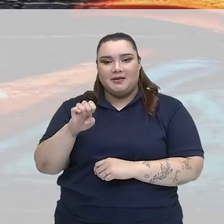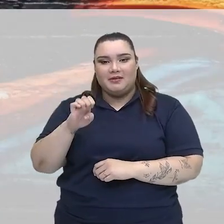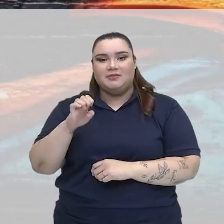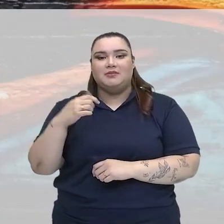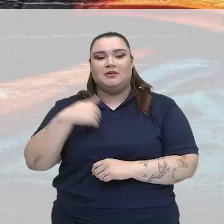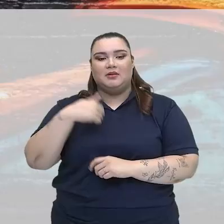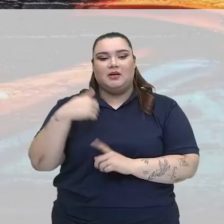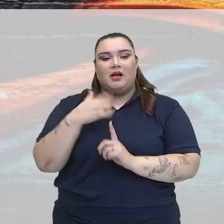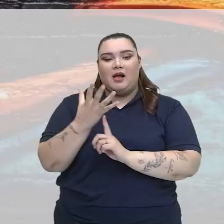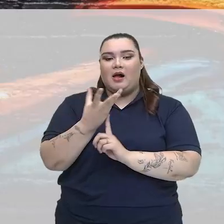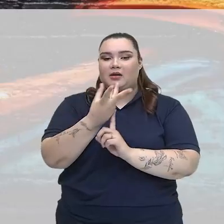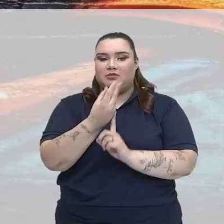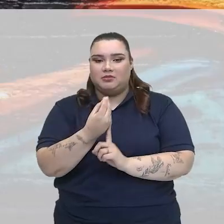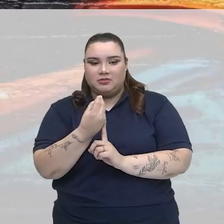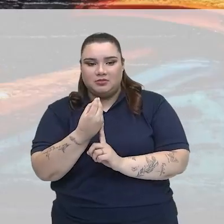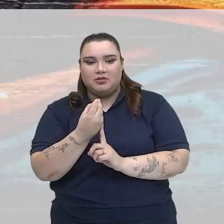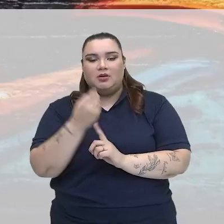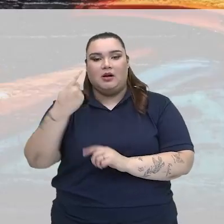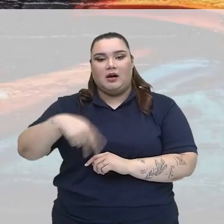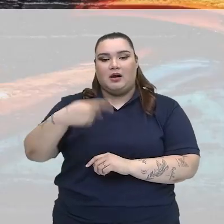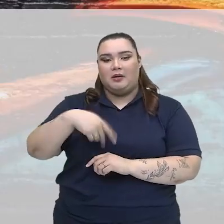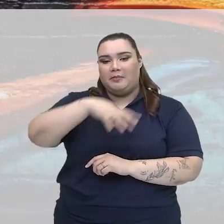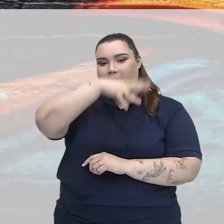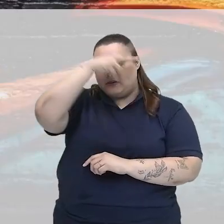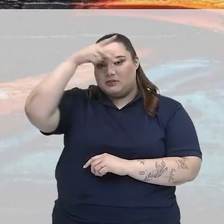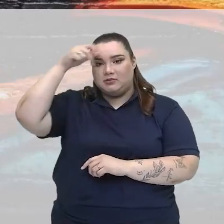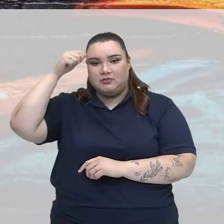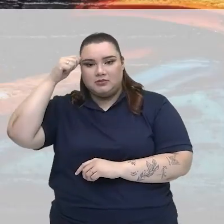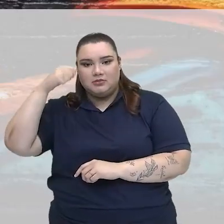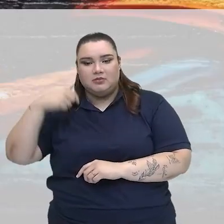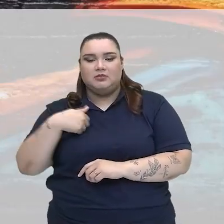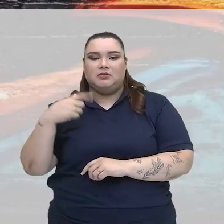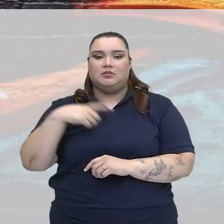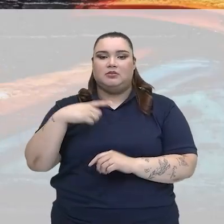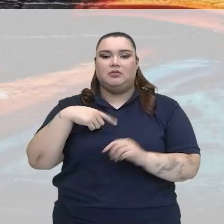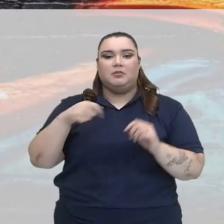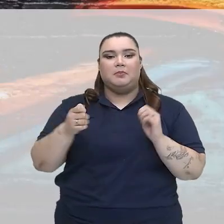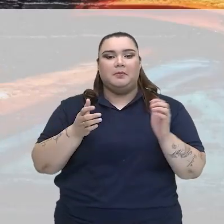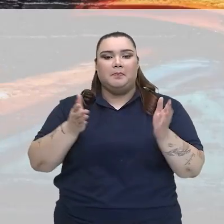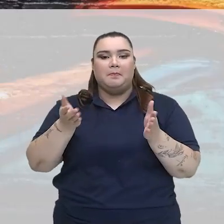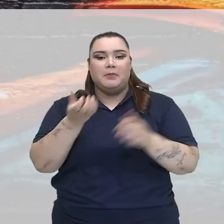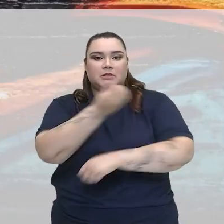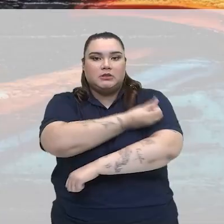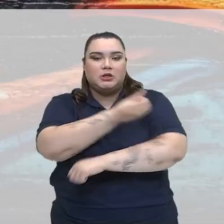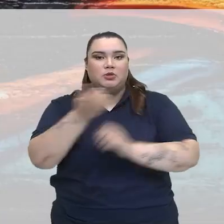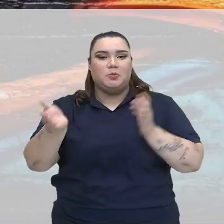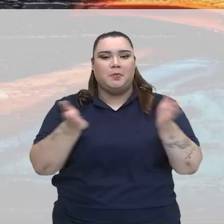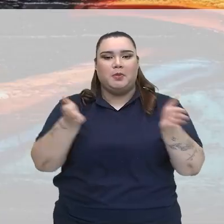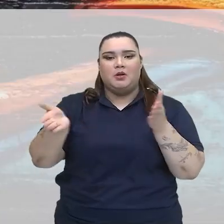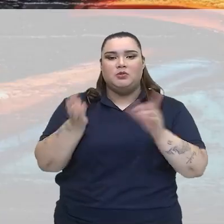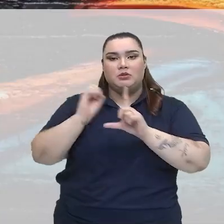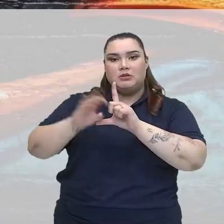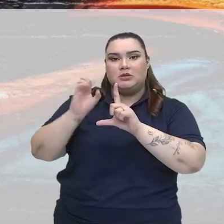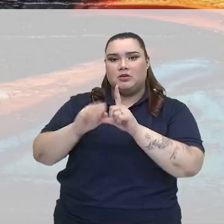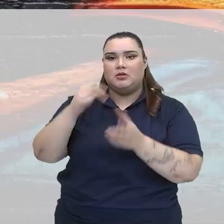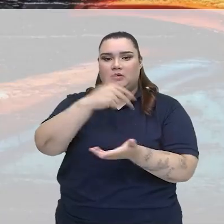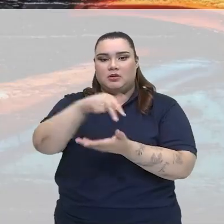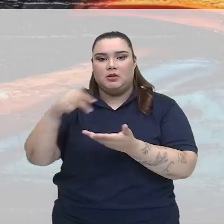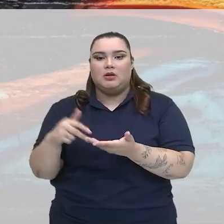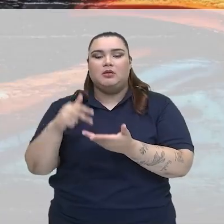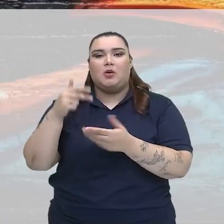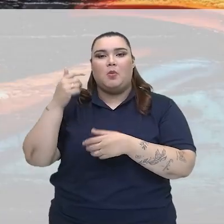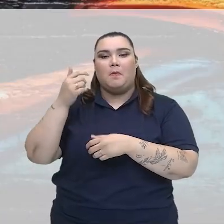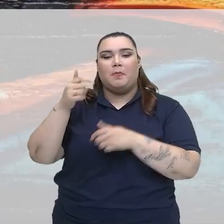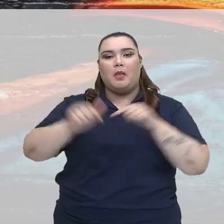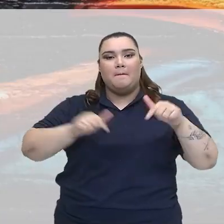Siqueira, sou artista atuante na cidade de Manaus, estou no 6º período de licenciatura em dança e trabalho com